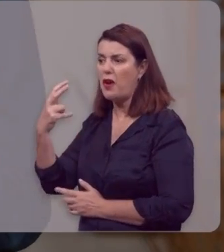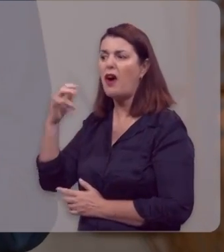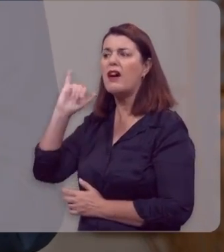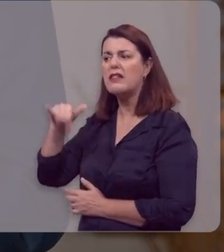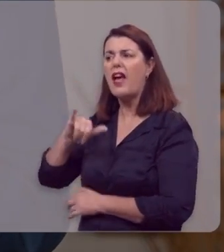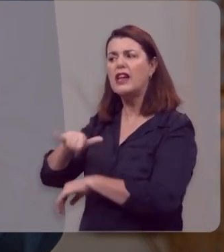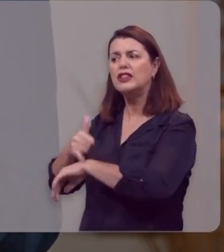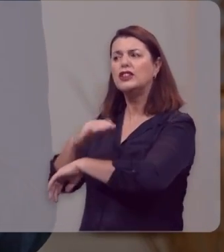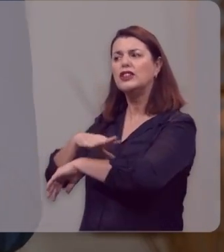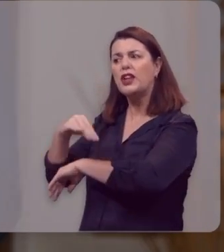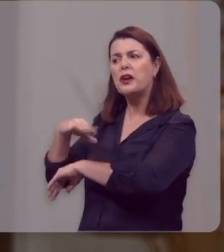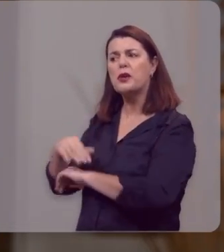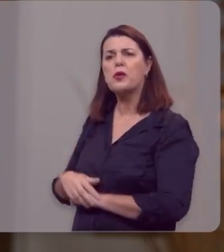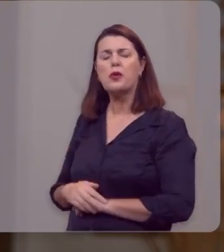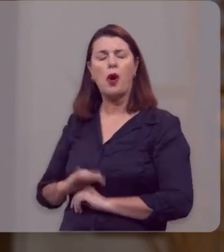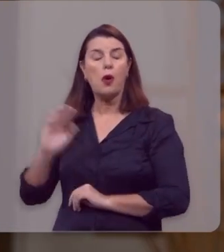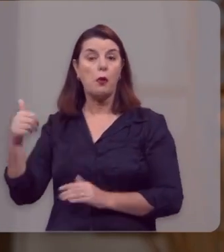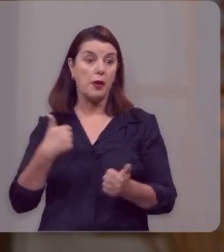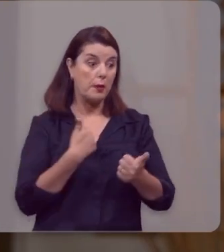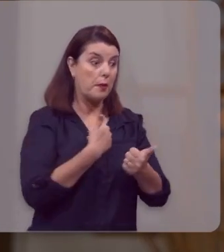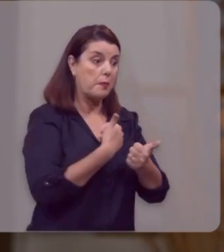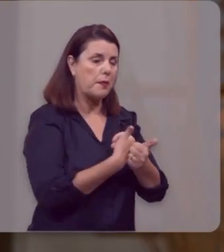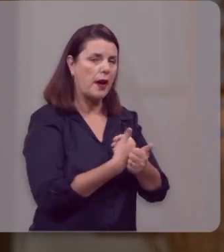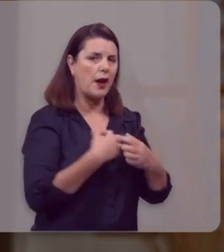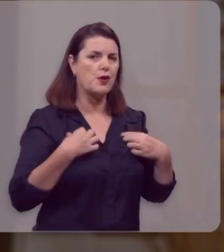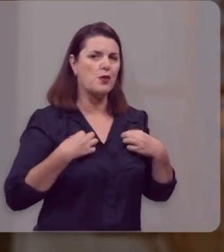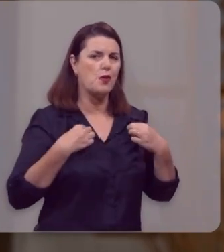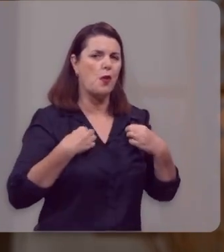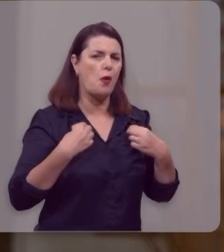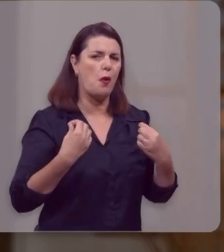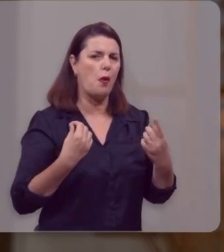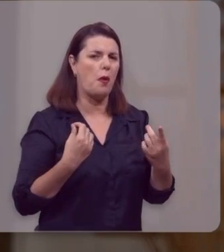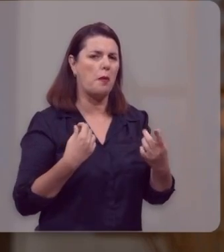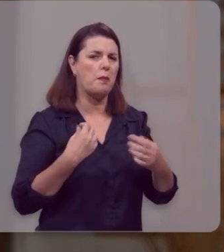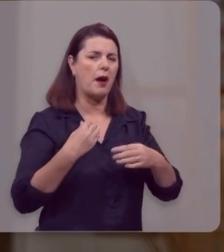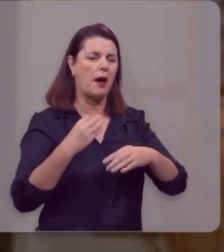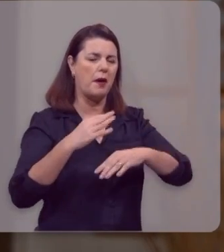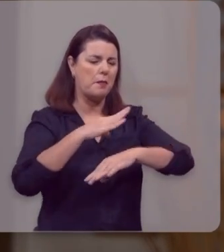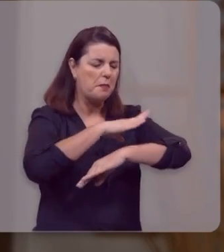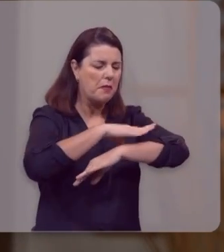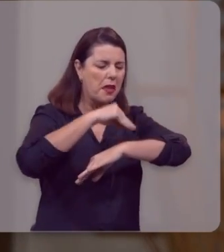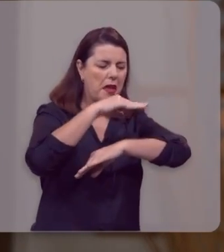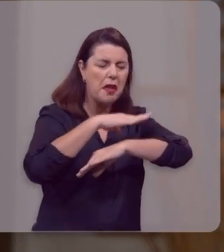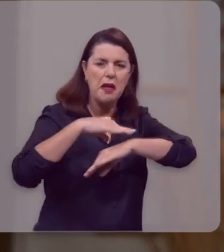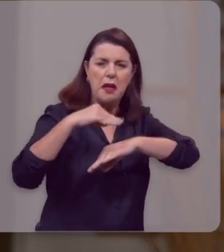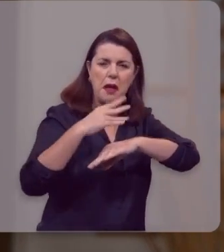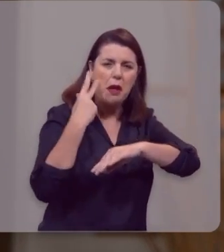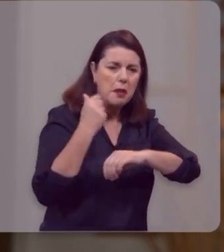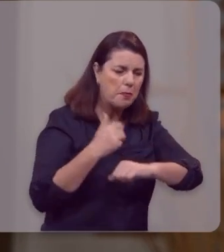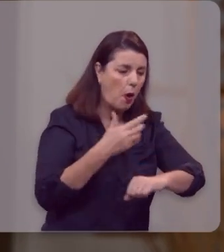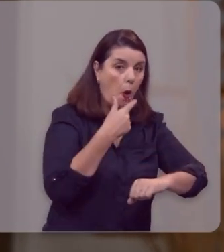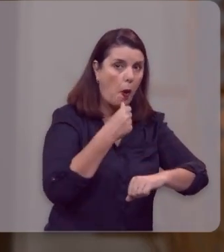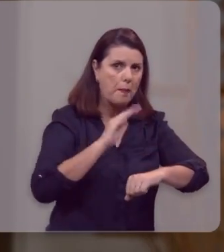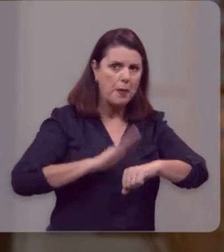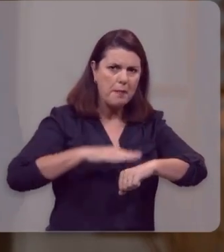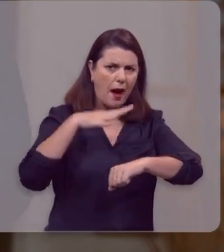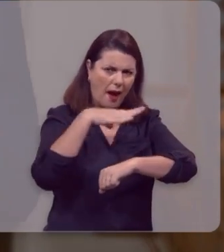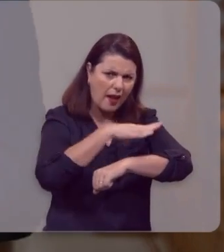do Jacó, mas quando ele chegou perto, com as roupas de Esaú, com pelos de cabra, como Esaú era um homem